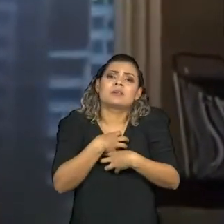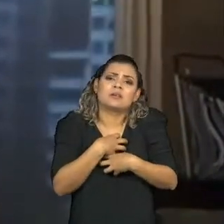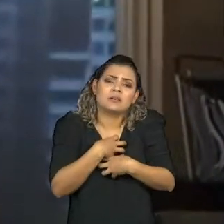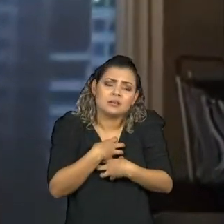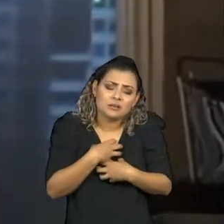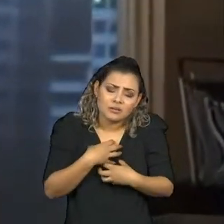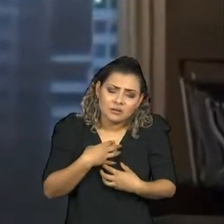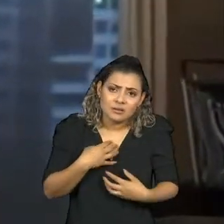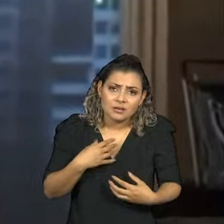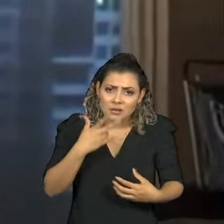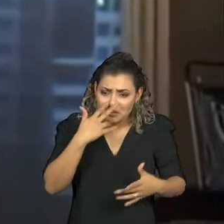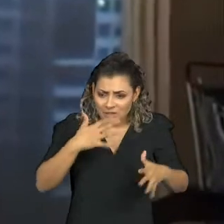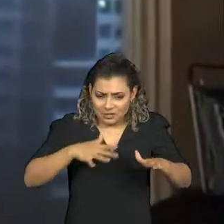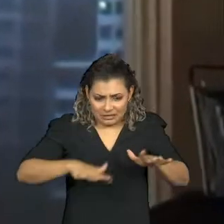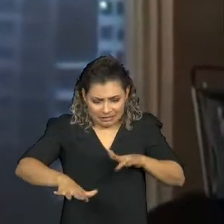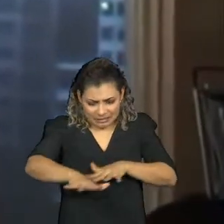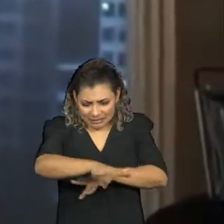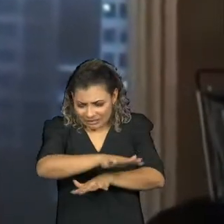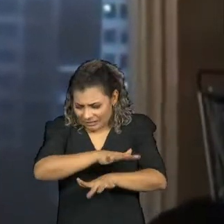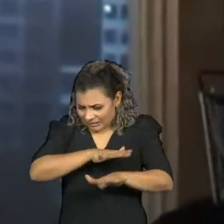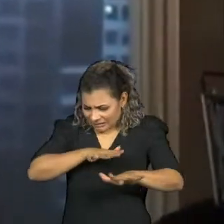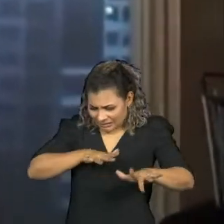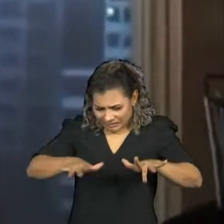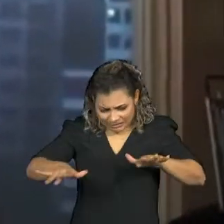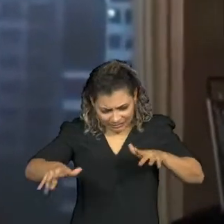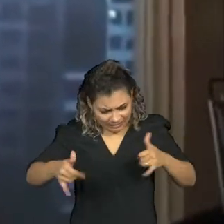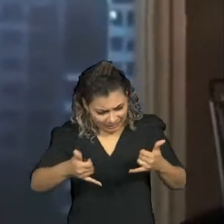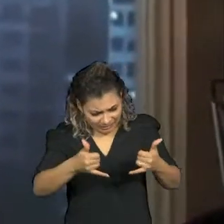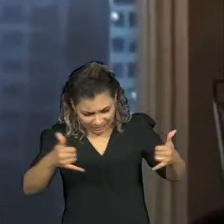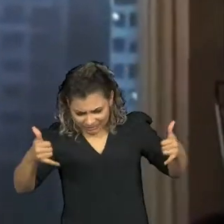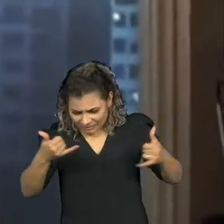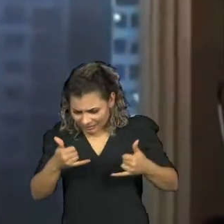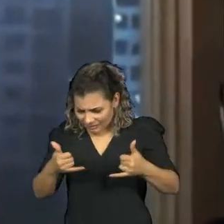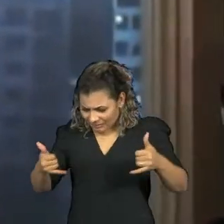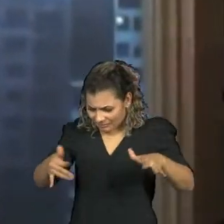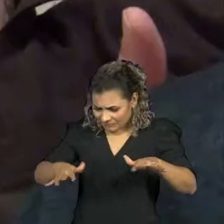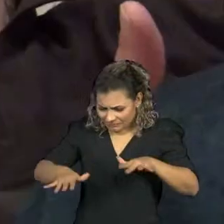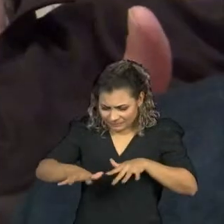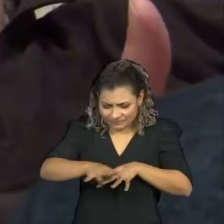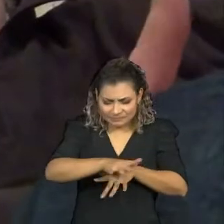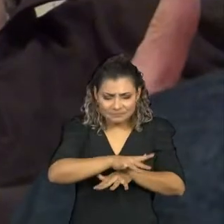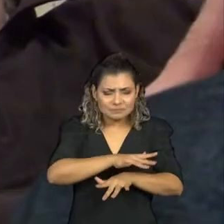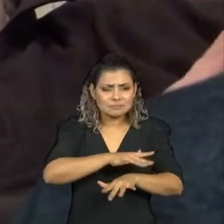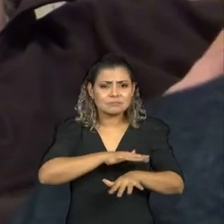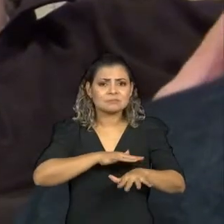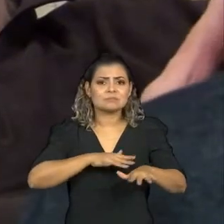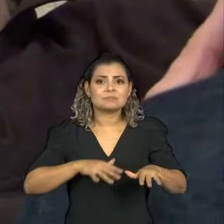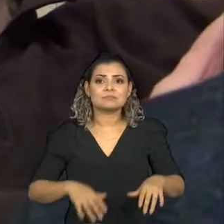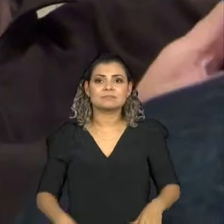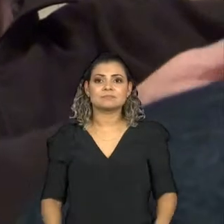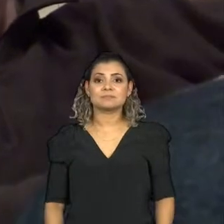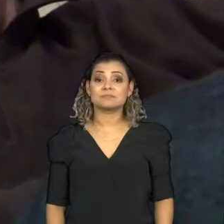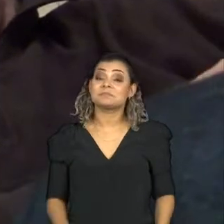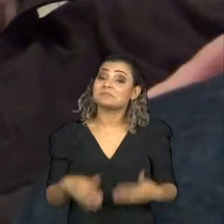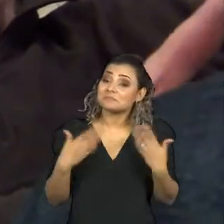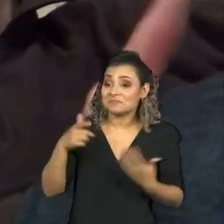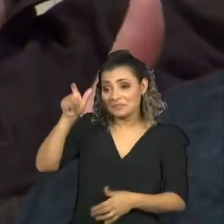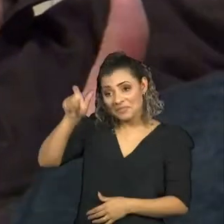ficaram dançando num curto-circuito. Então, é uma